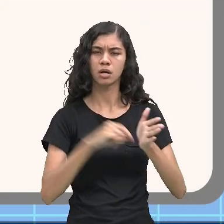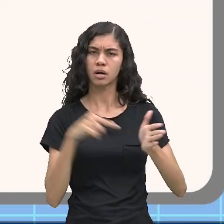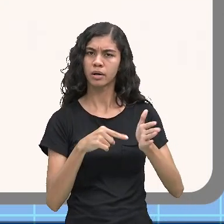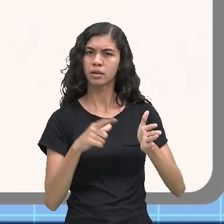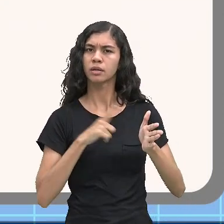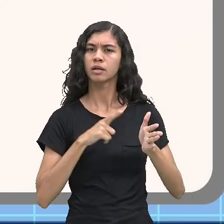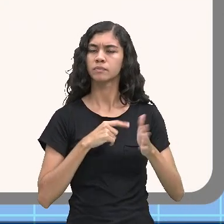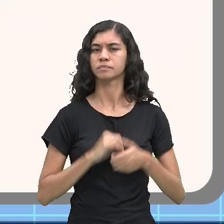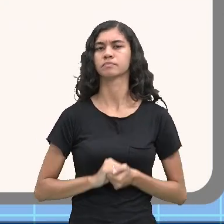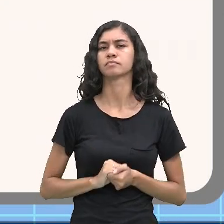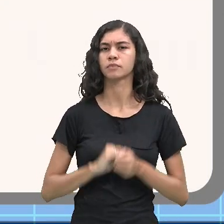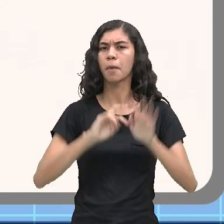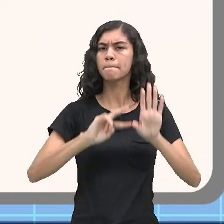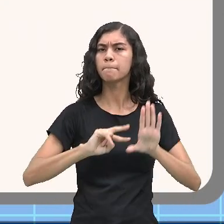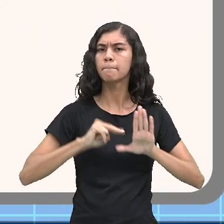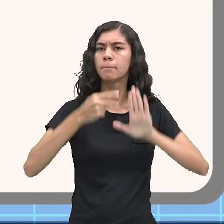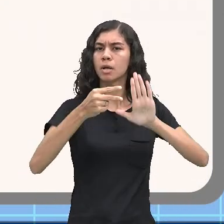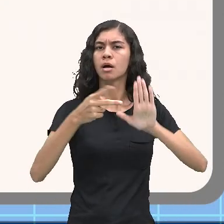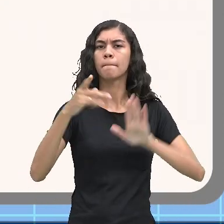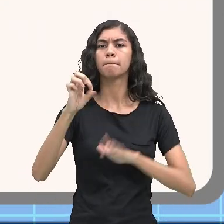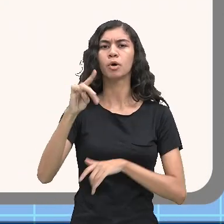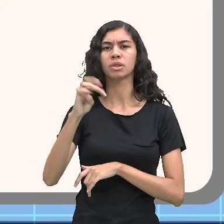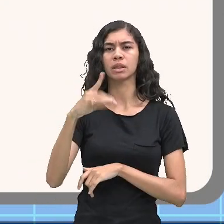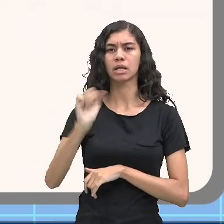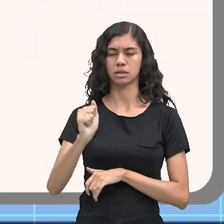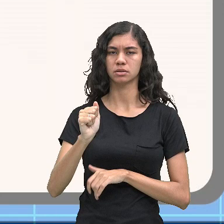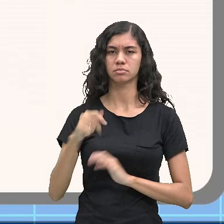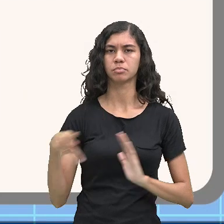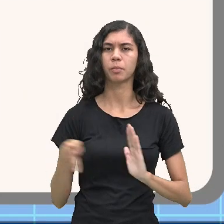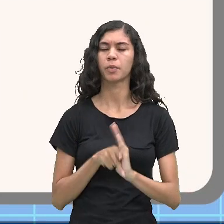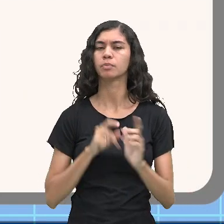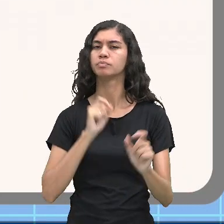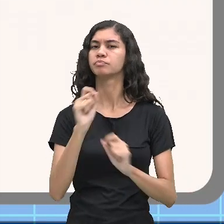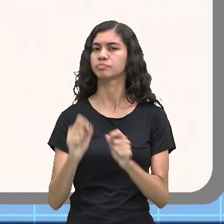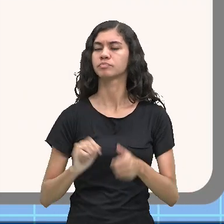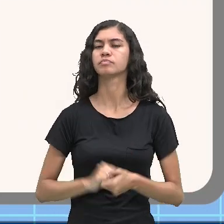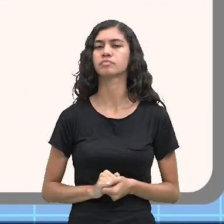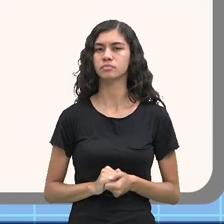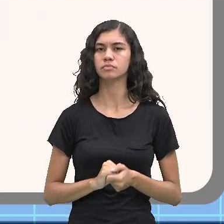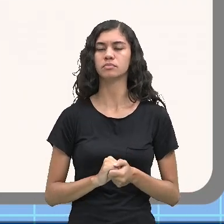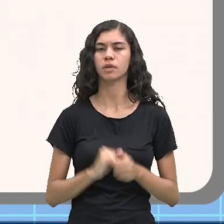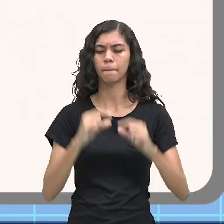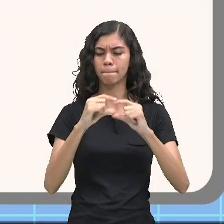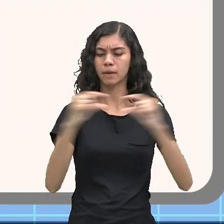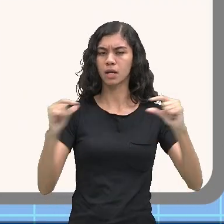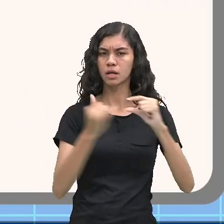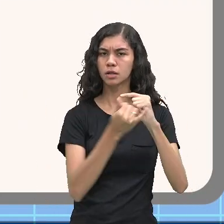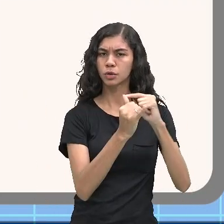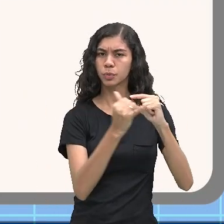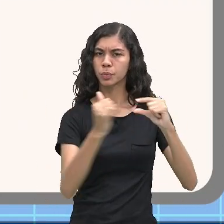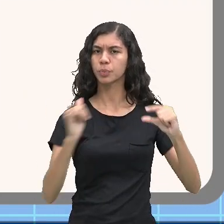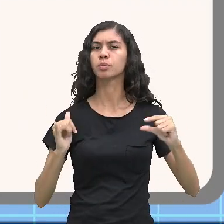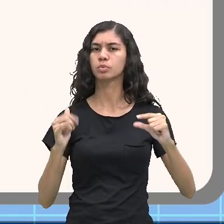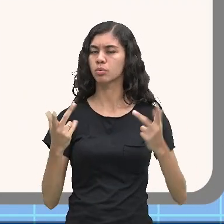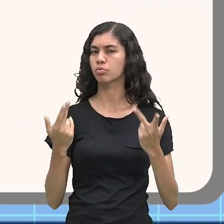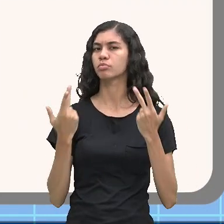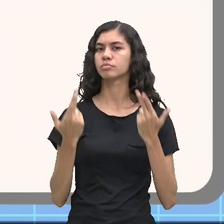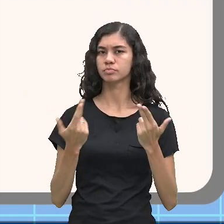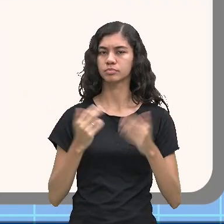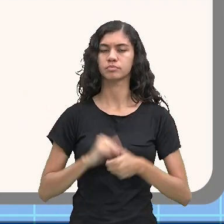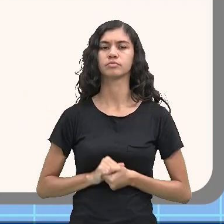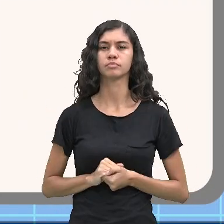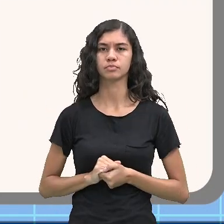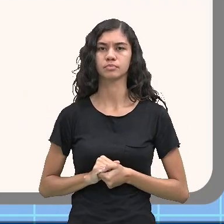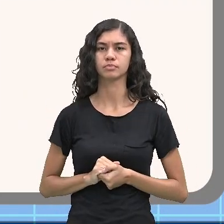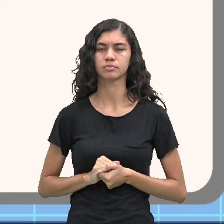elétrica total gerada pelo gerador é diretamente proporcional à corrente elétrica que o atravessa, tá certo? Então